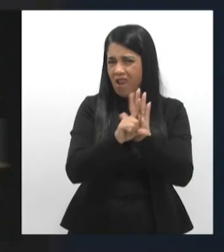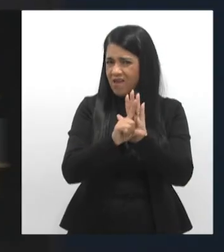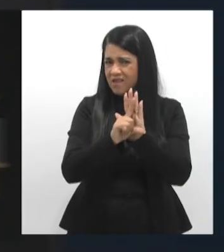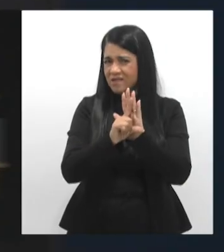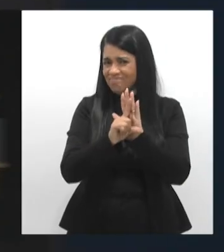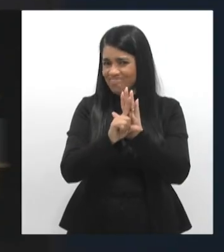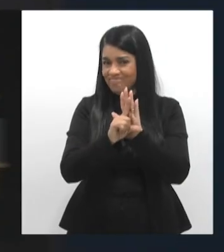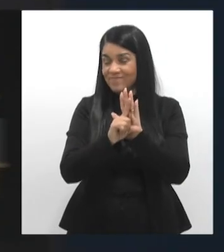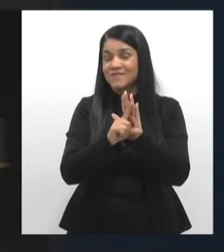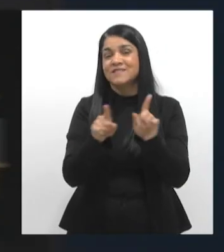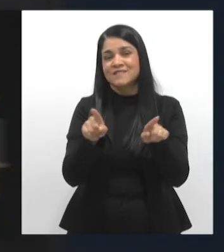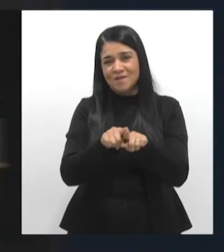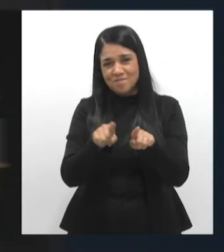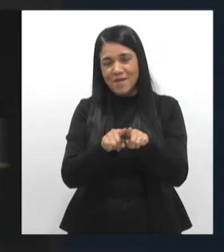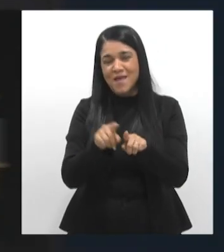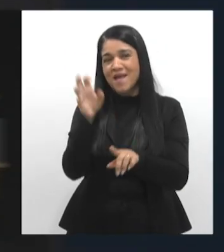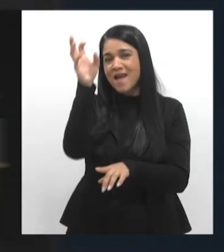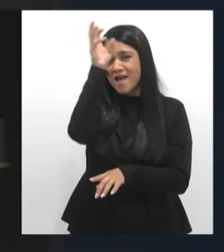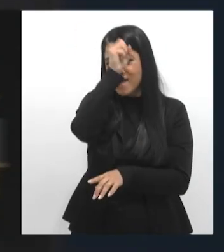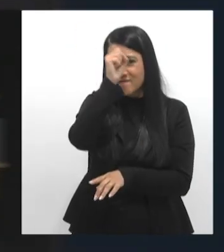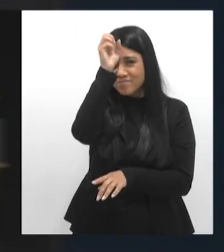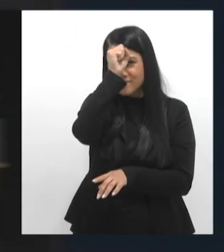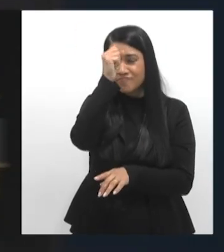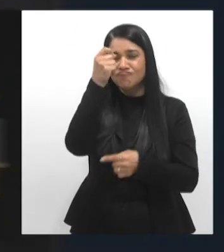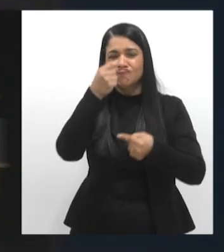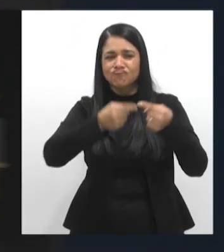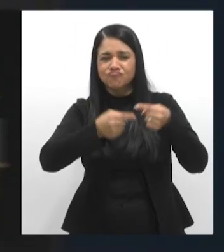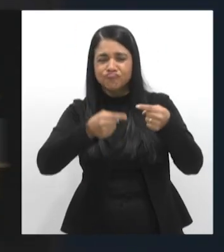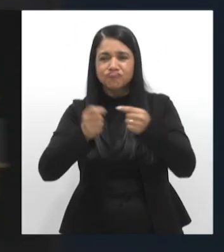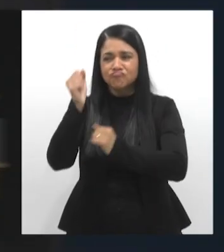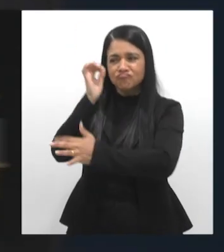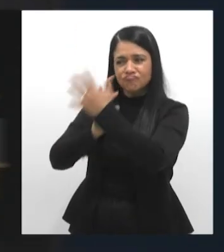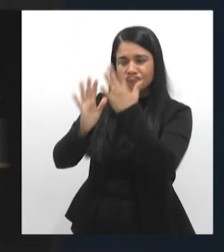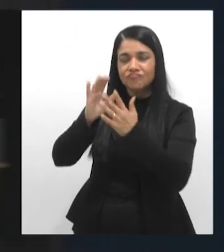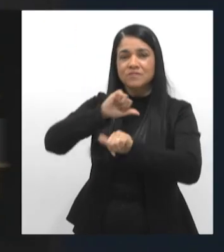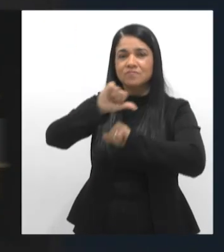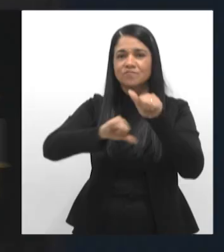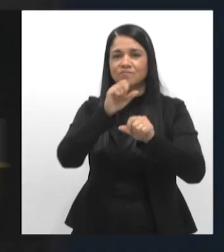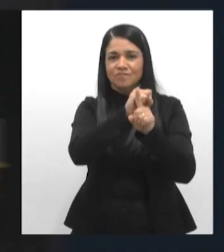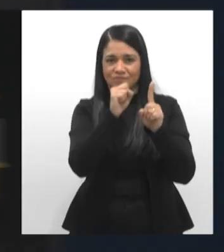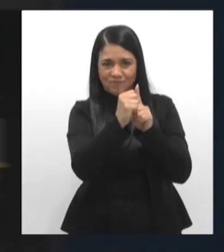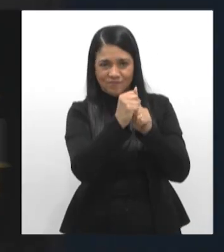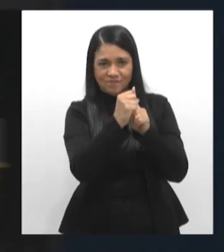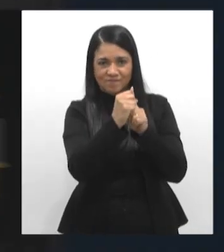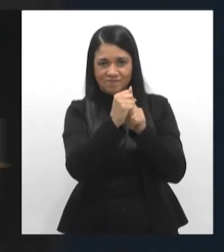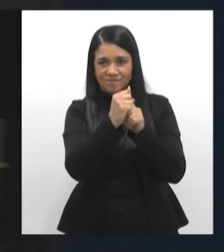é também um lugar de aprendizado, de escuta e de transformação social.